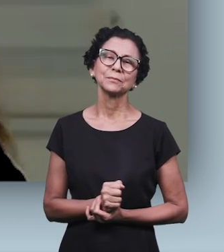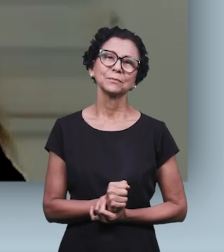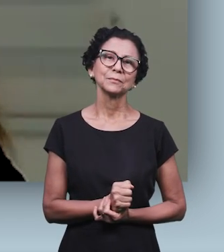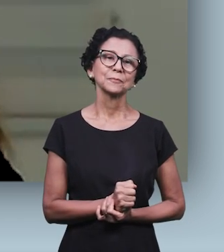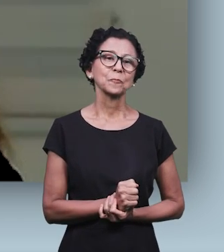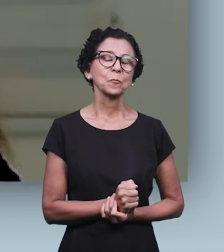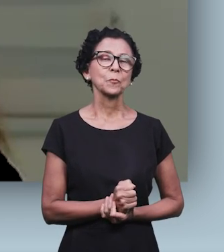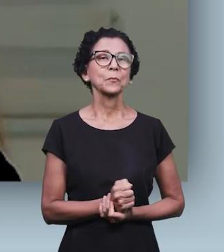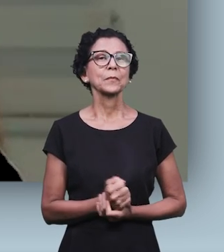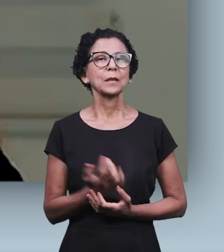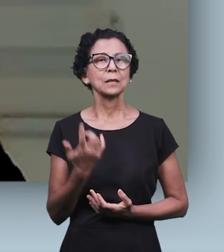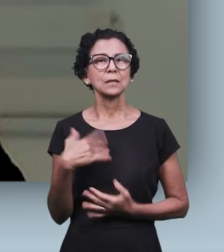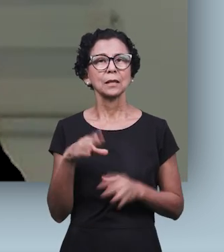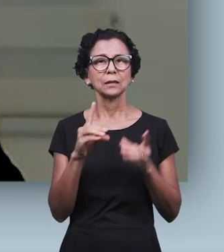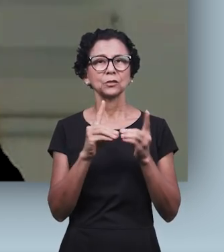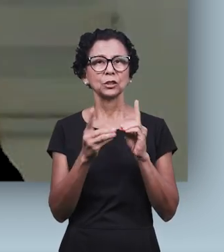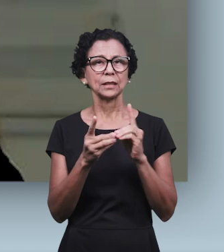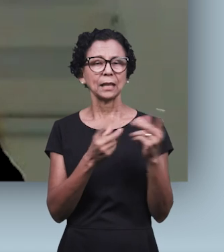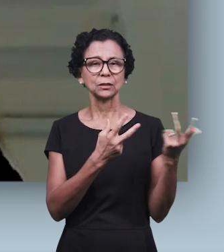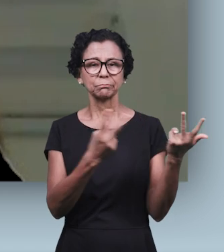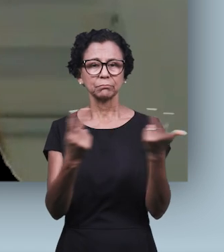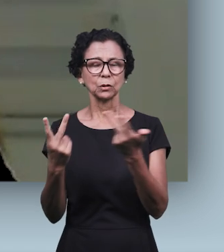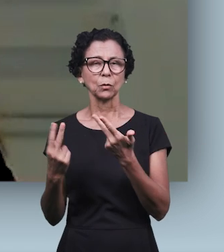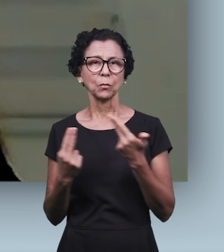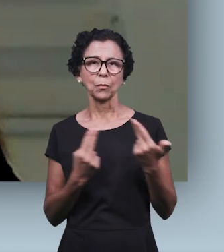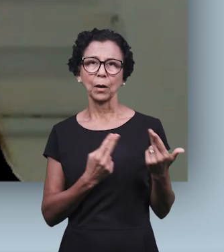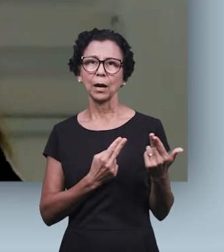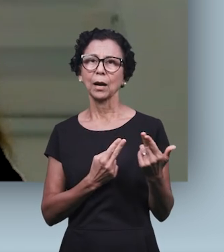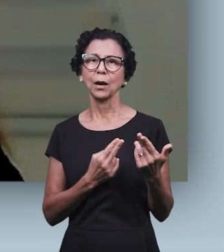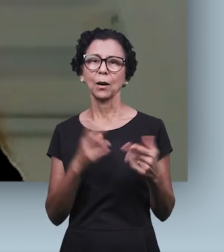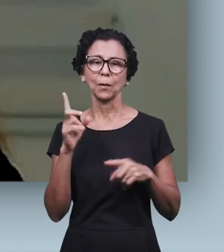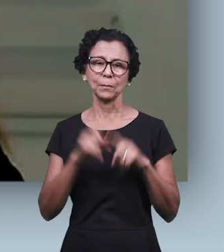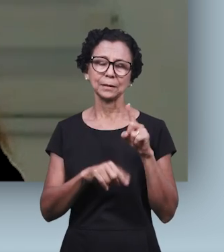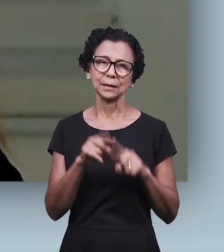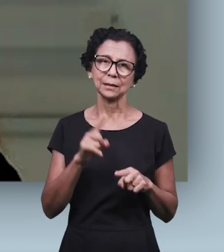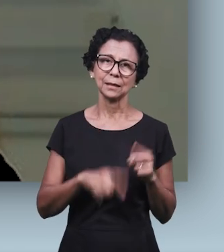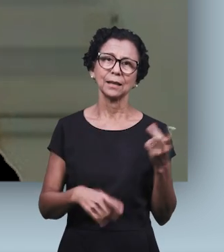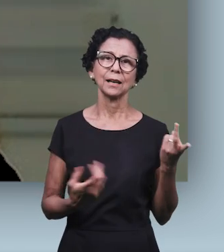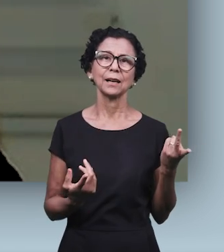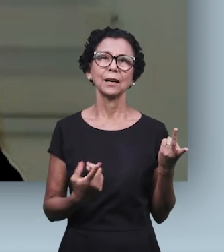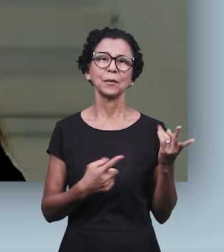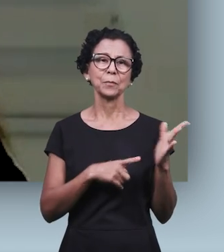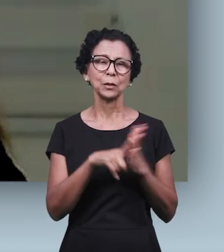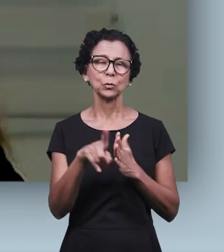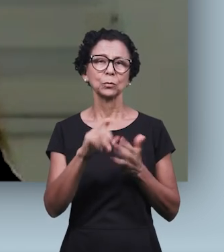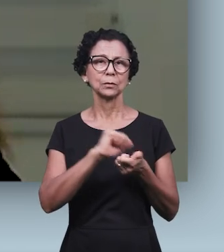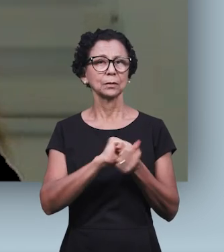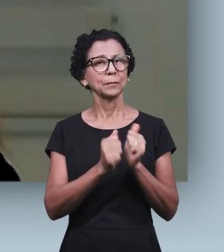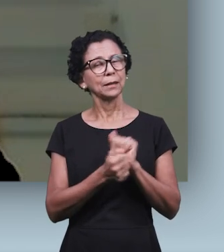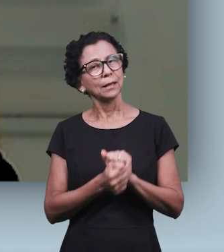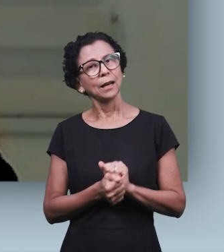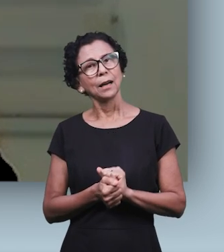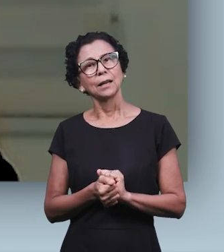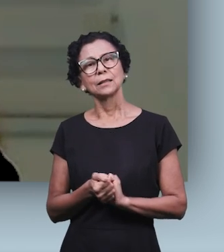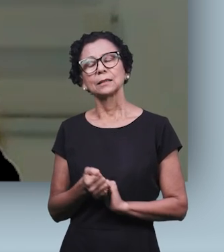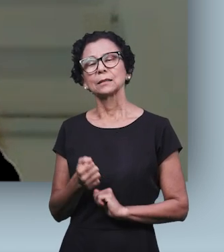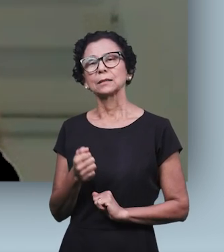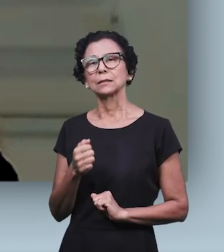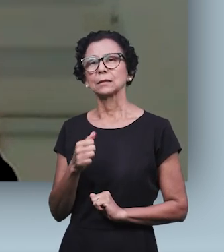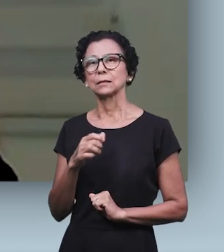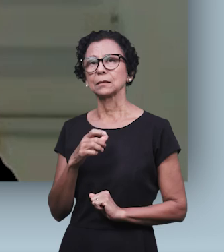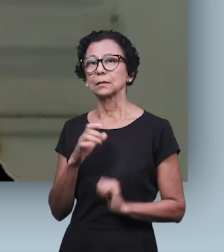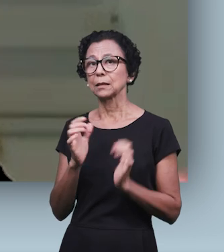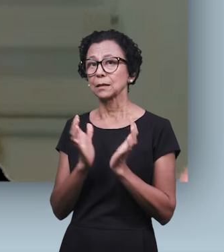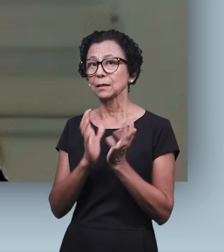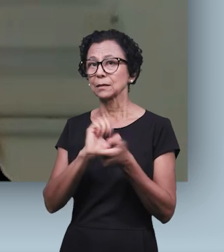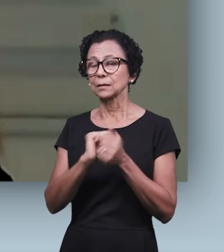nós estarmos com uma linguagem adaptada. Né? Nós falamos de material, tem as perguntas, né, que adaptamos, tem um grupo que adapta